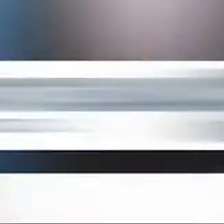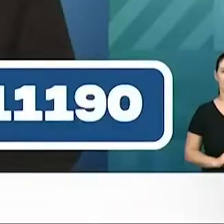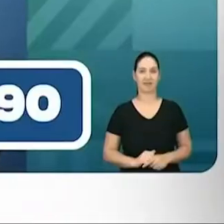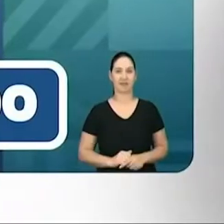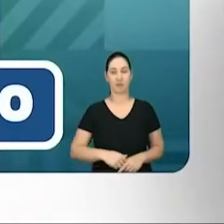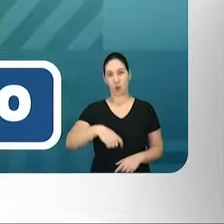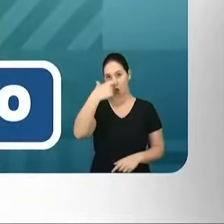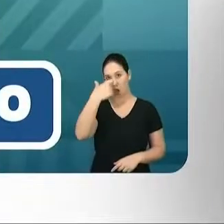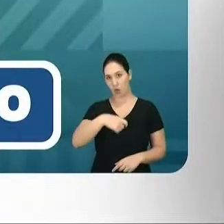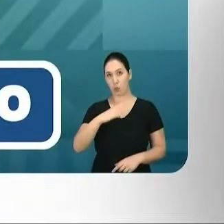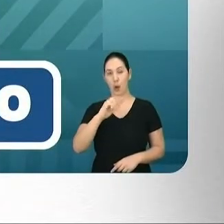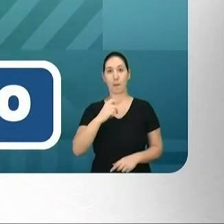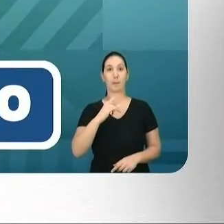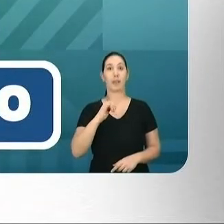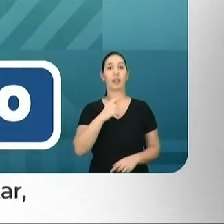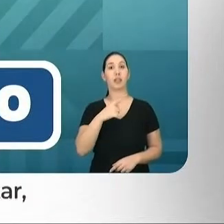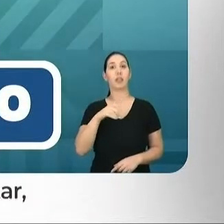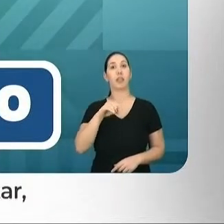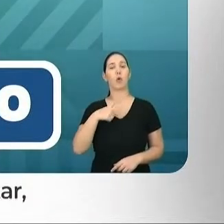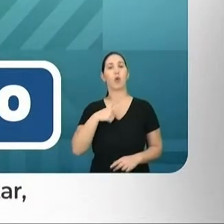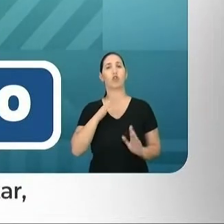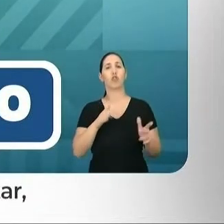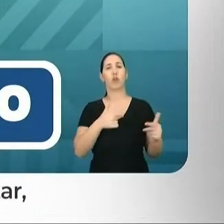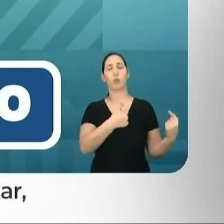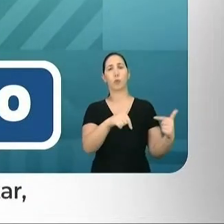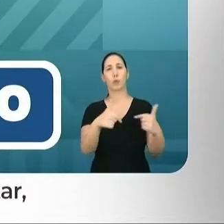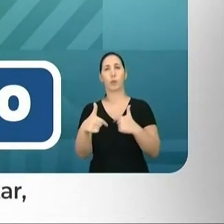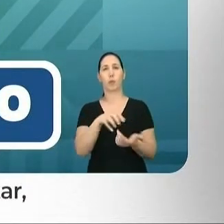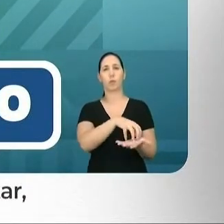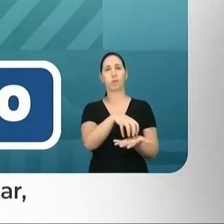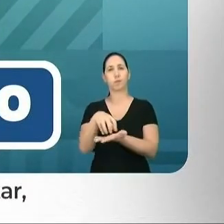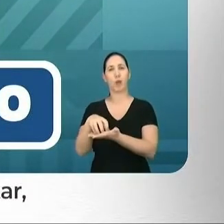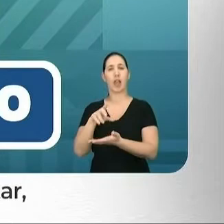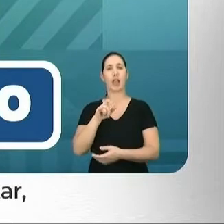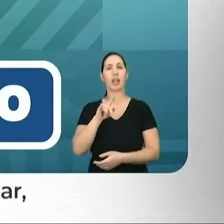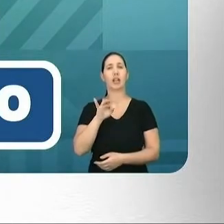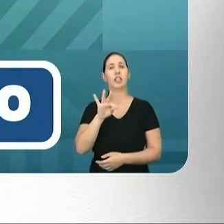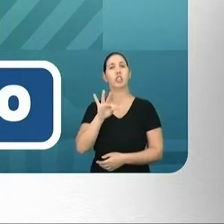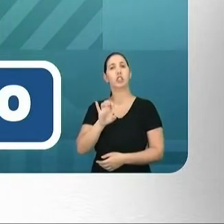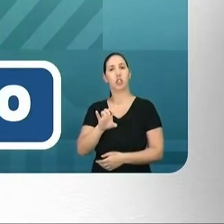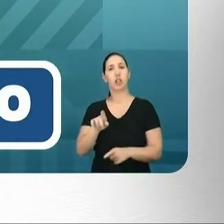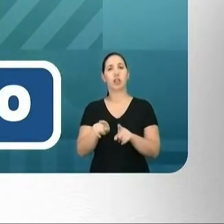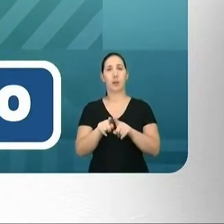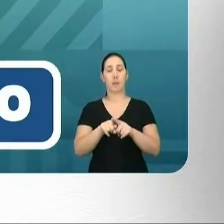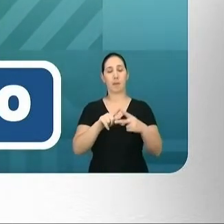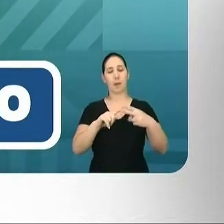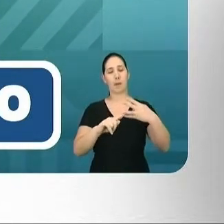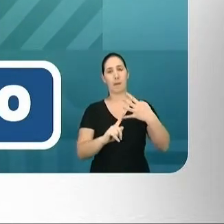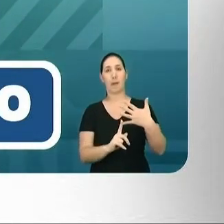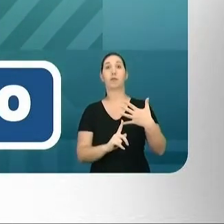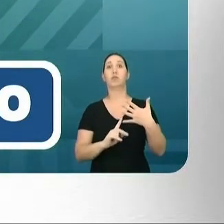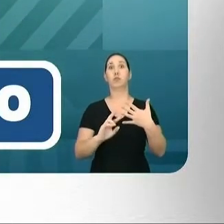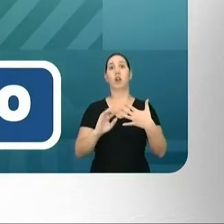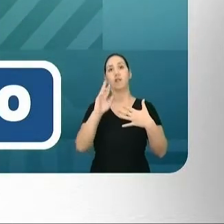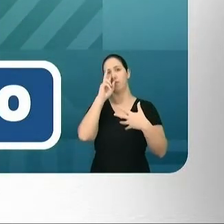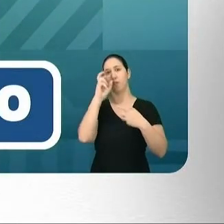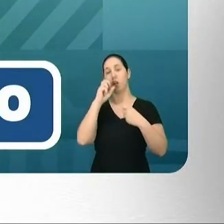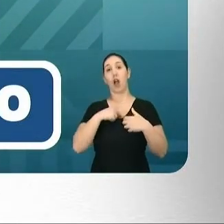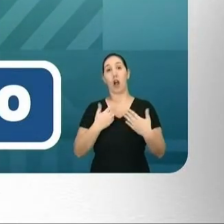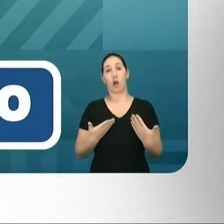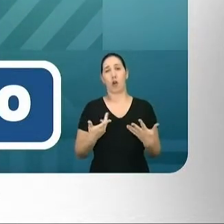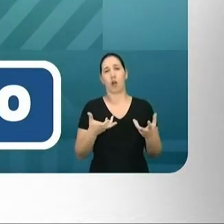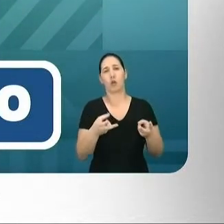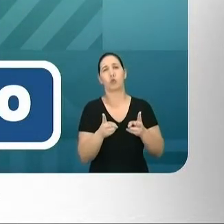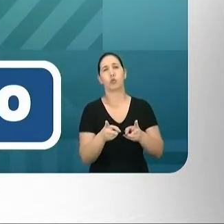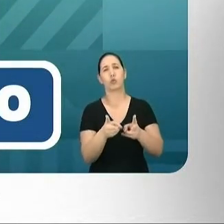11. Sou o Capitão Telhada, servi nas unidades de elite da Polícia Militar como a Rota, o COI e a Força Tática. E agora